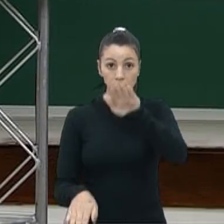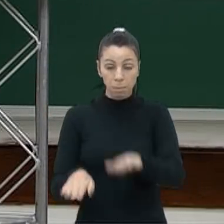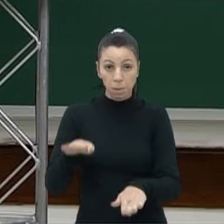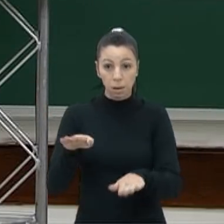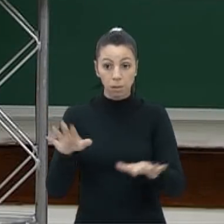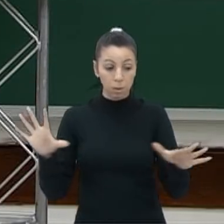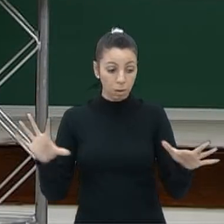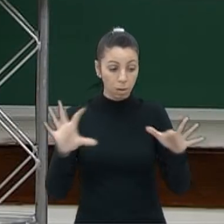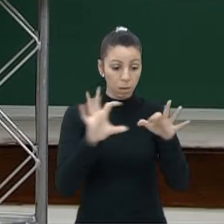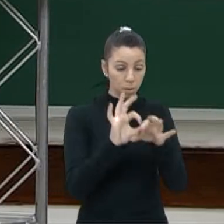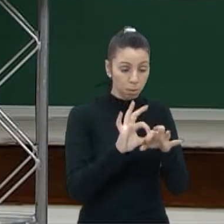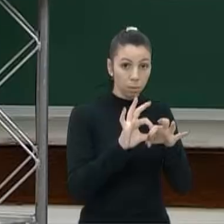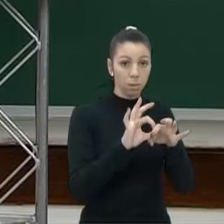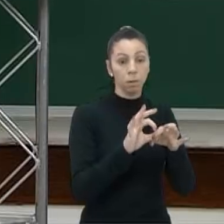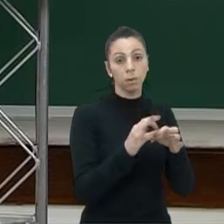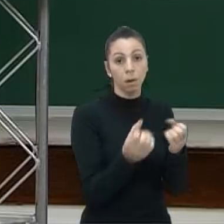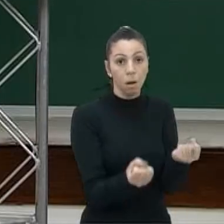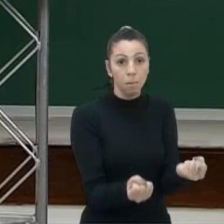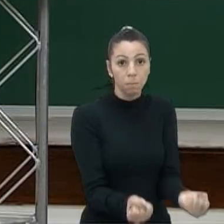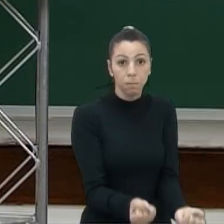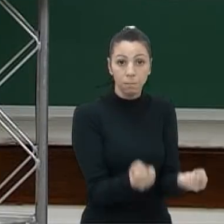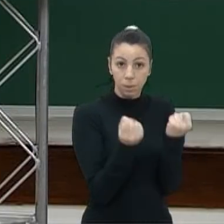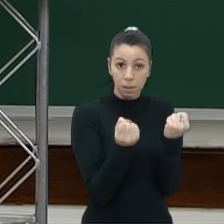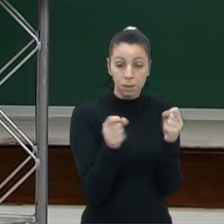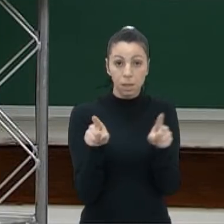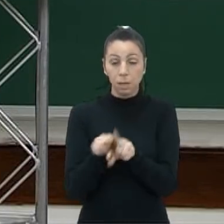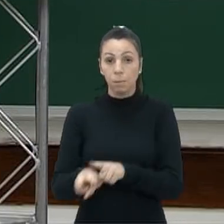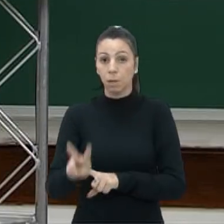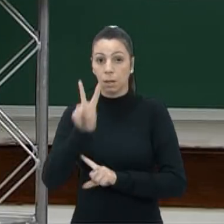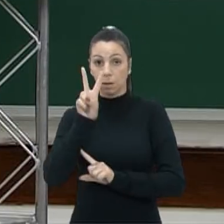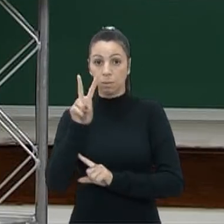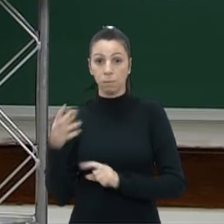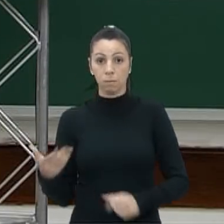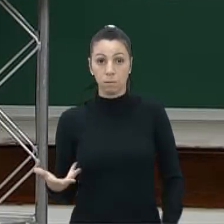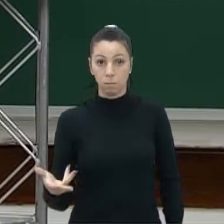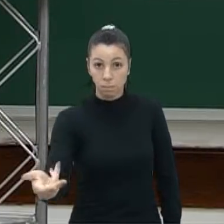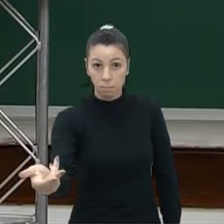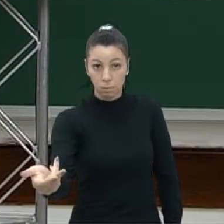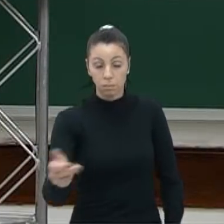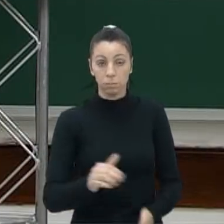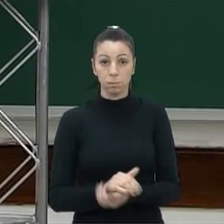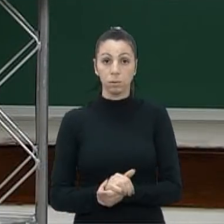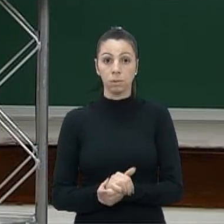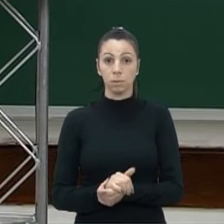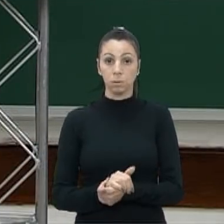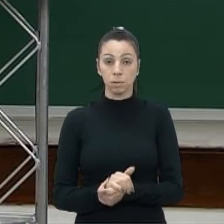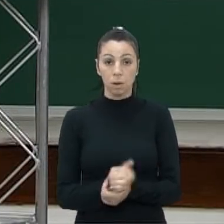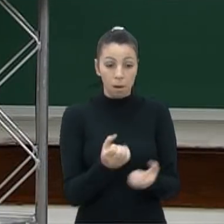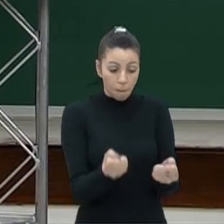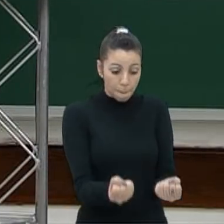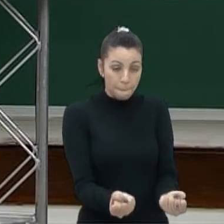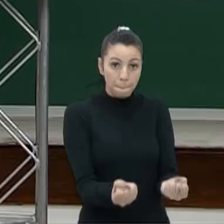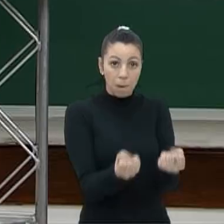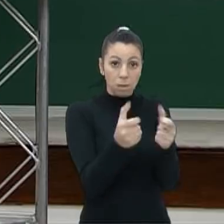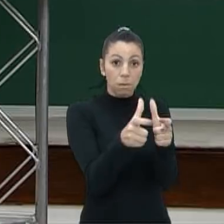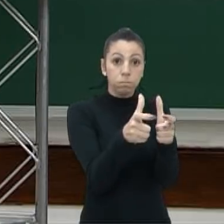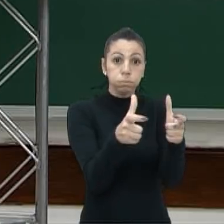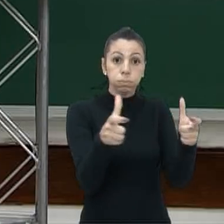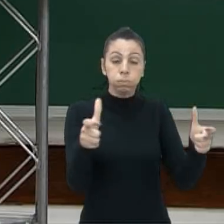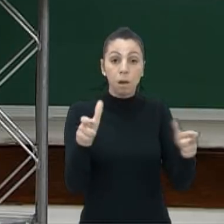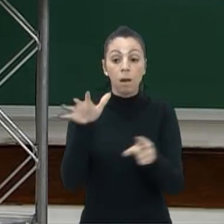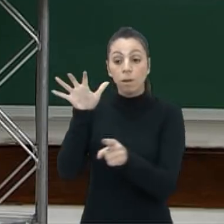da velocidade, certo? Então, como a massa aumentou, isso acaba influenciando na